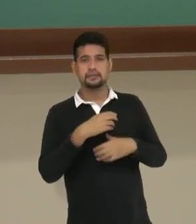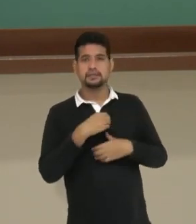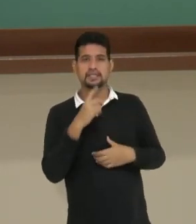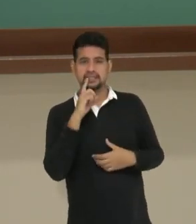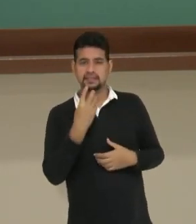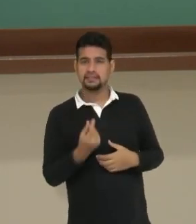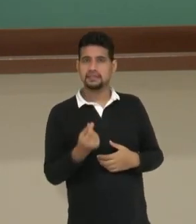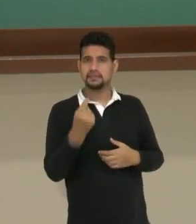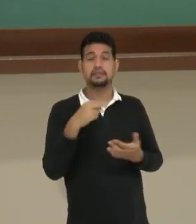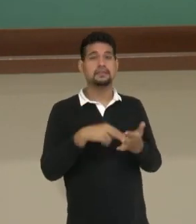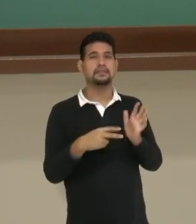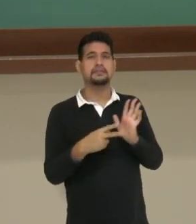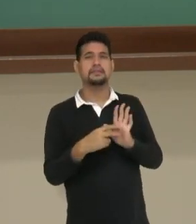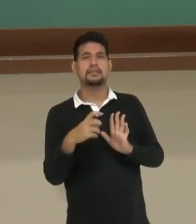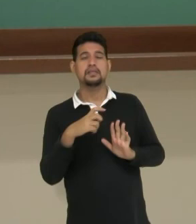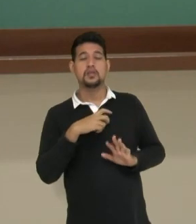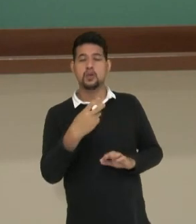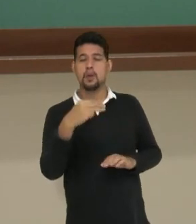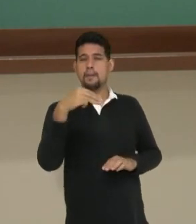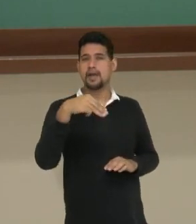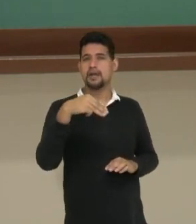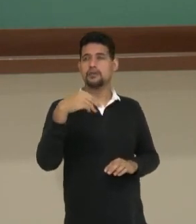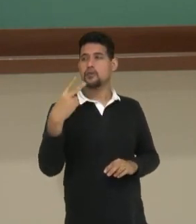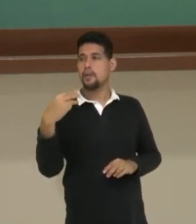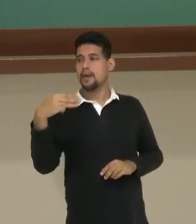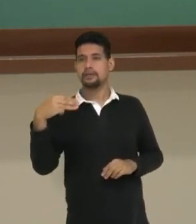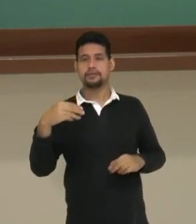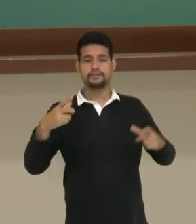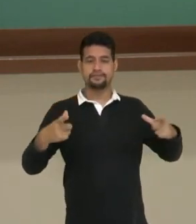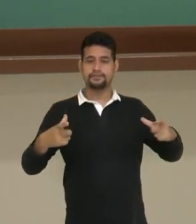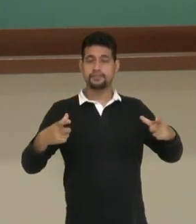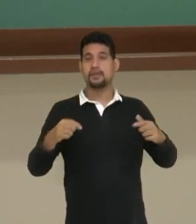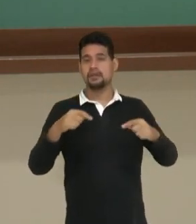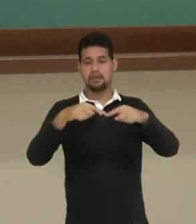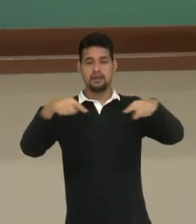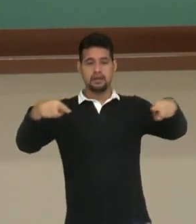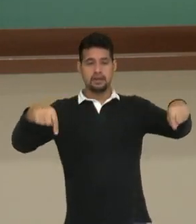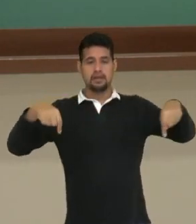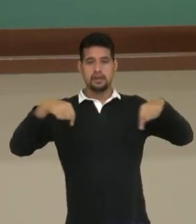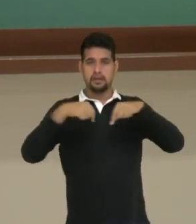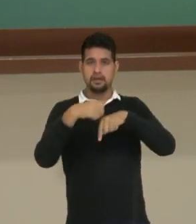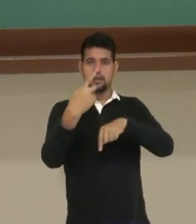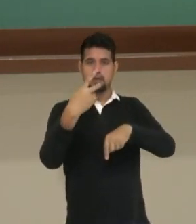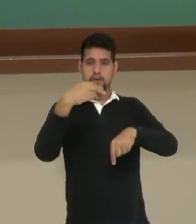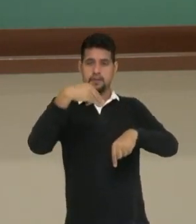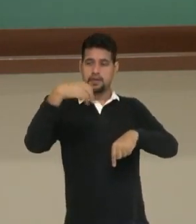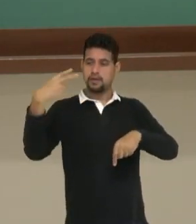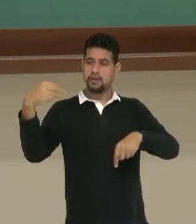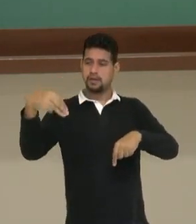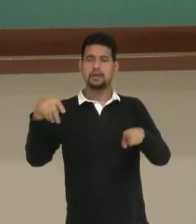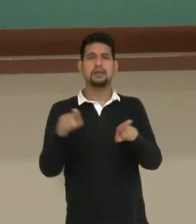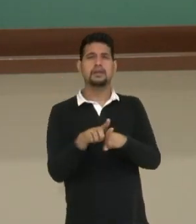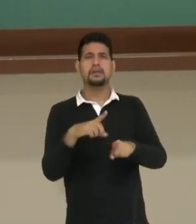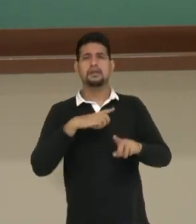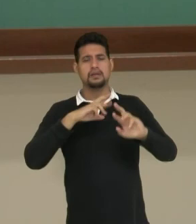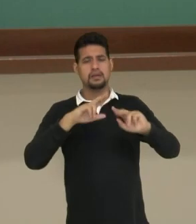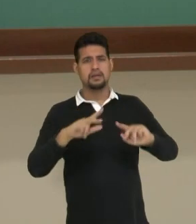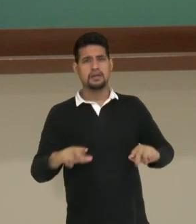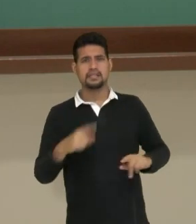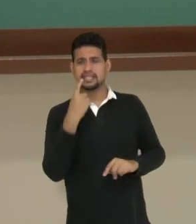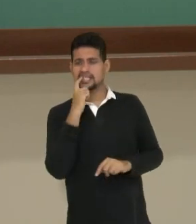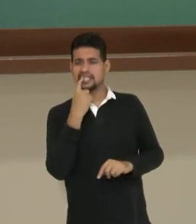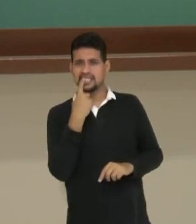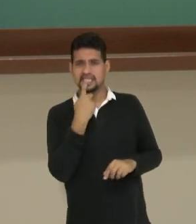tinha mais ou menos uma medida de 2 metros por 2 metros, né? 2 metros quadrados, né? E havia tanto metal precioso